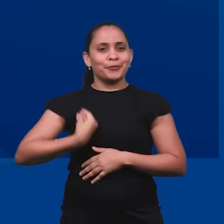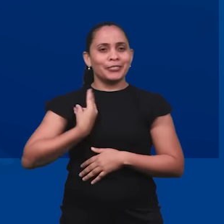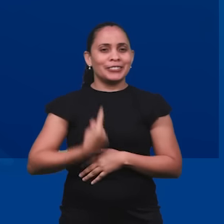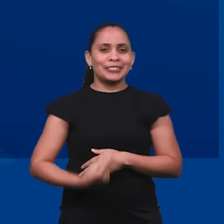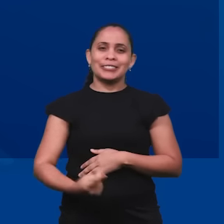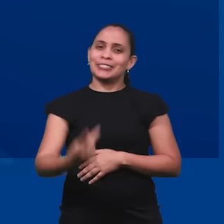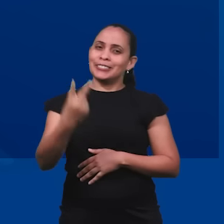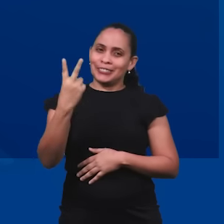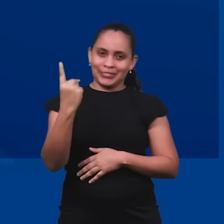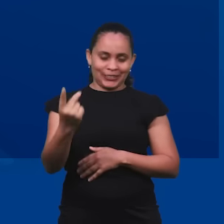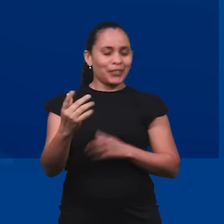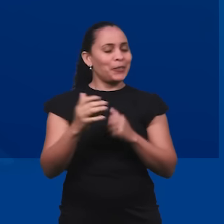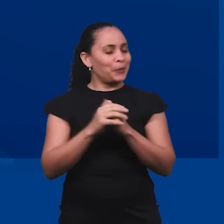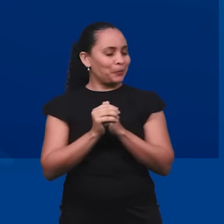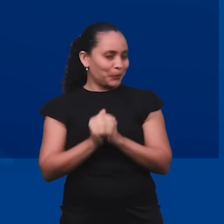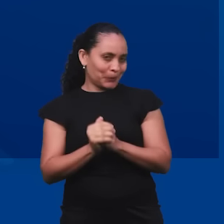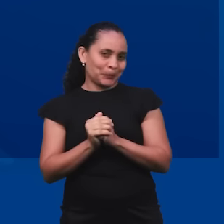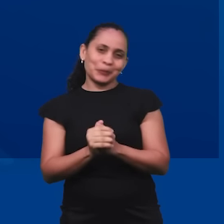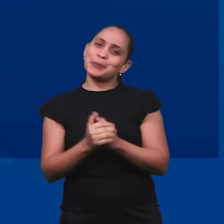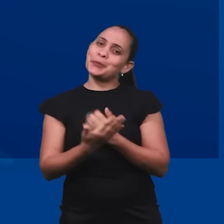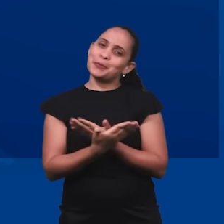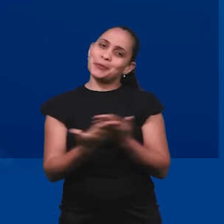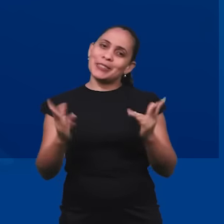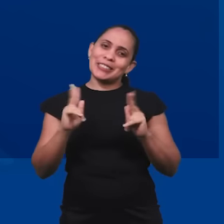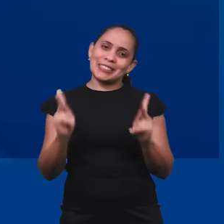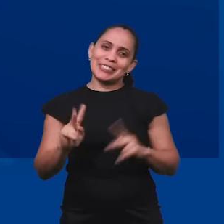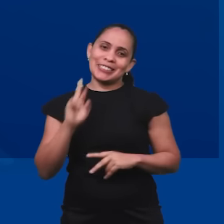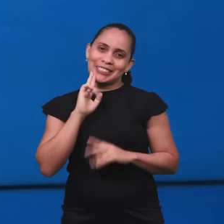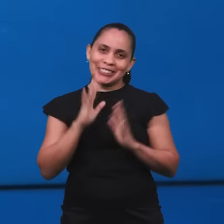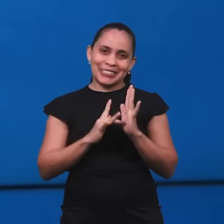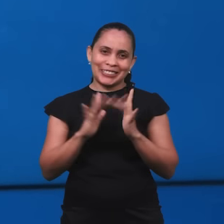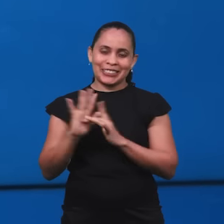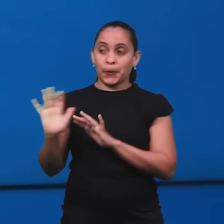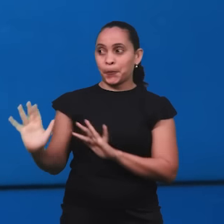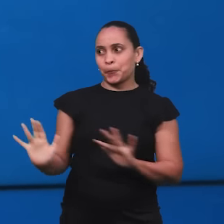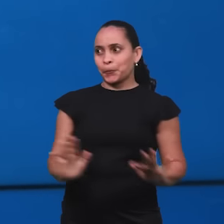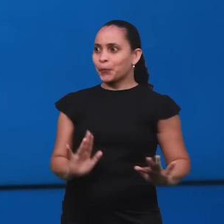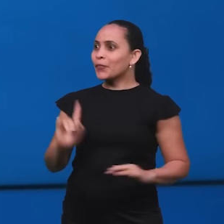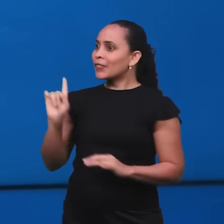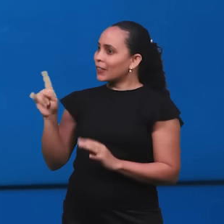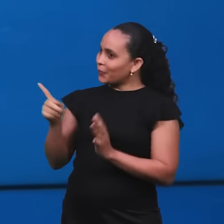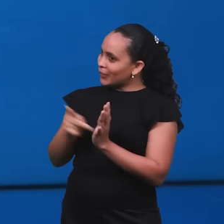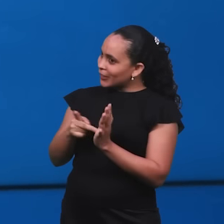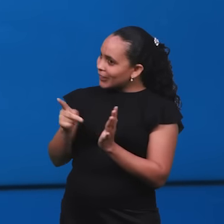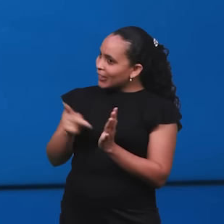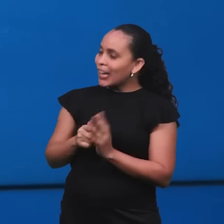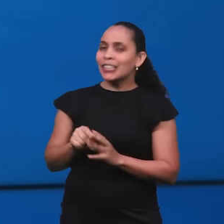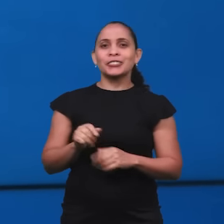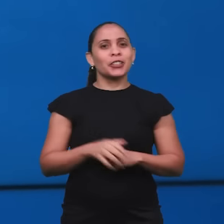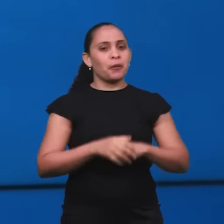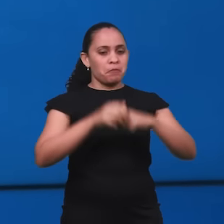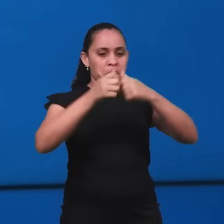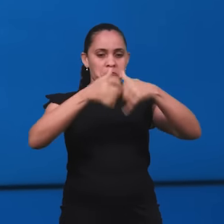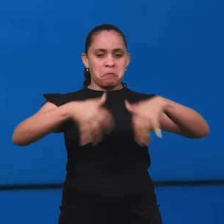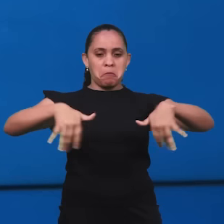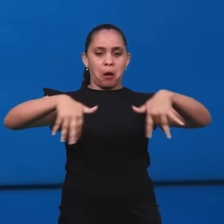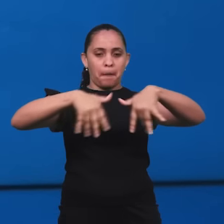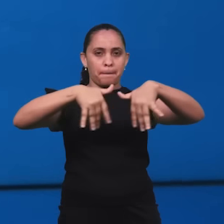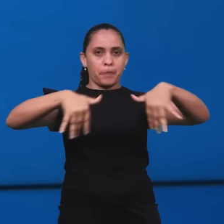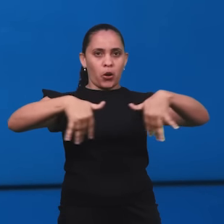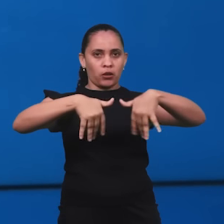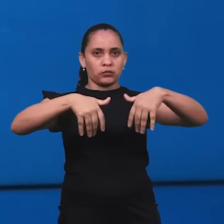vida em abundância. Amém? A paz do Senhor Jesus. Adriano, realmente é uma porta, de certa